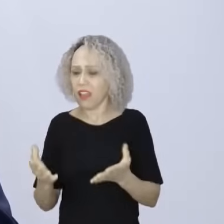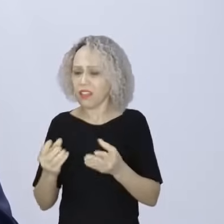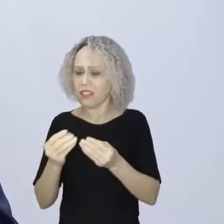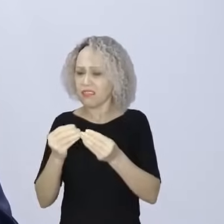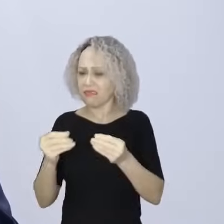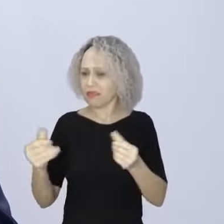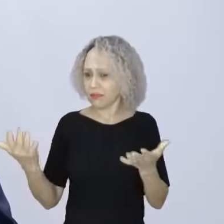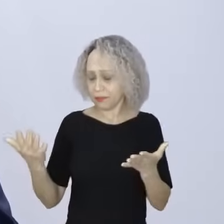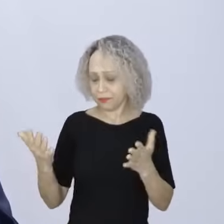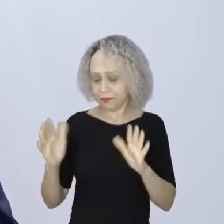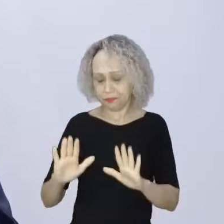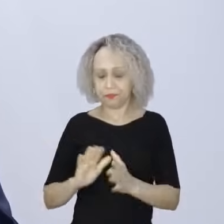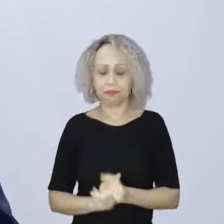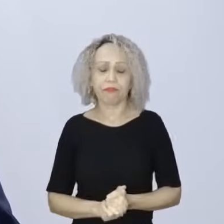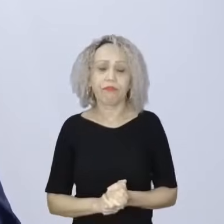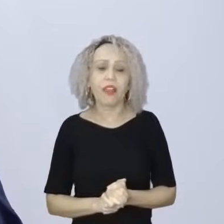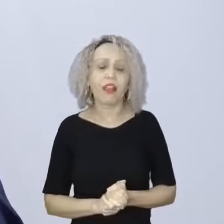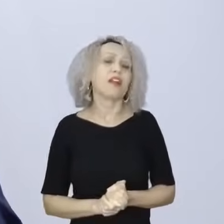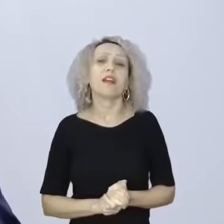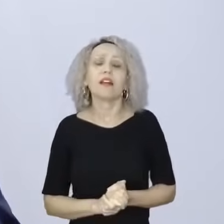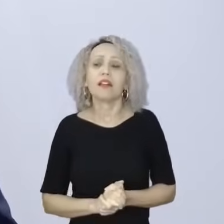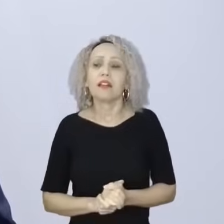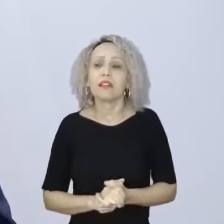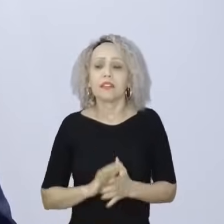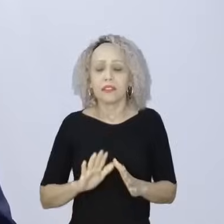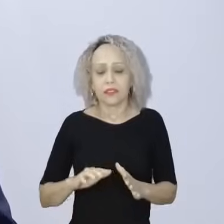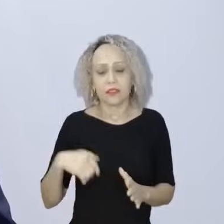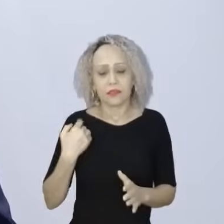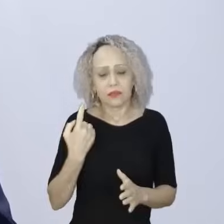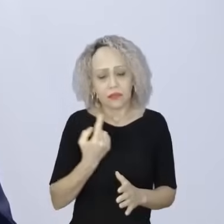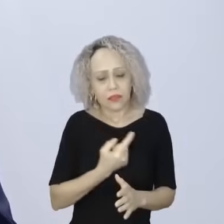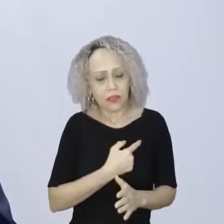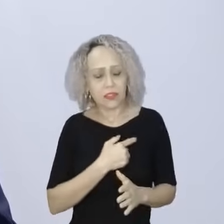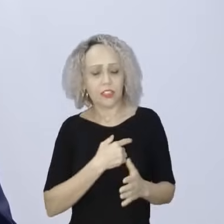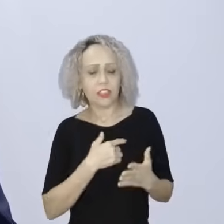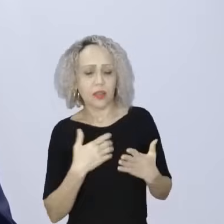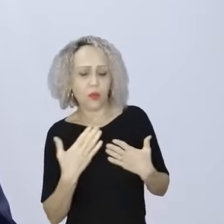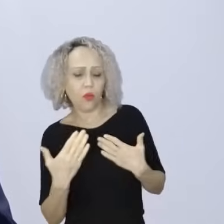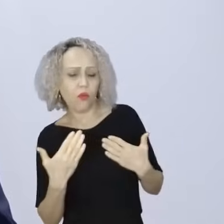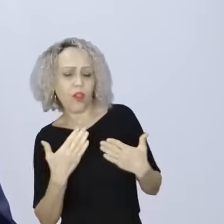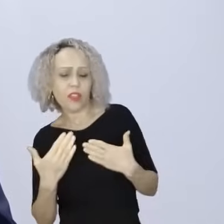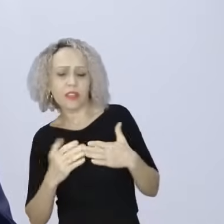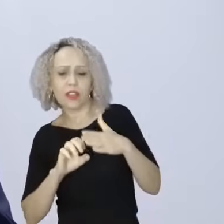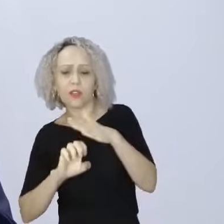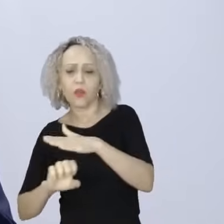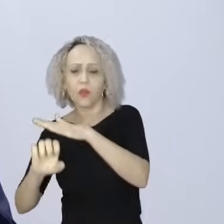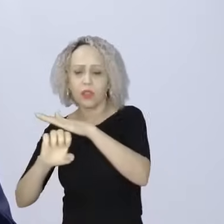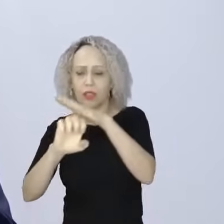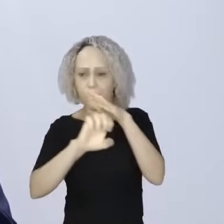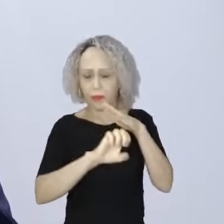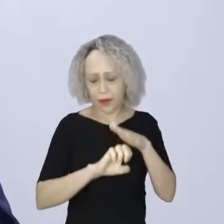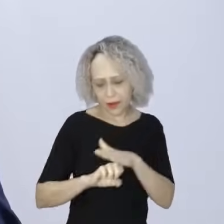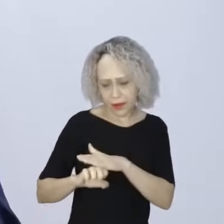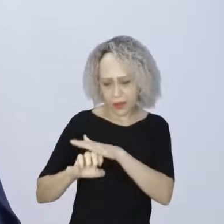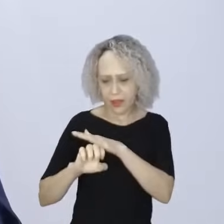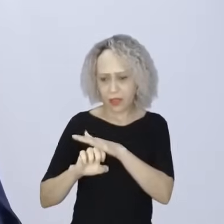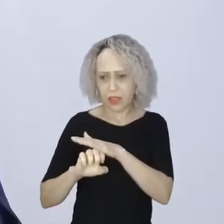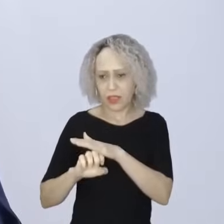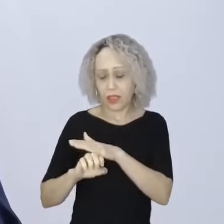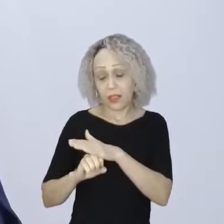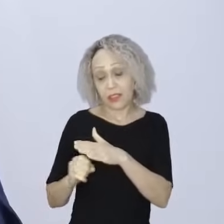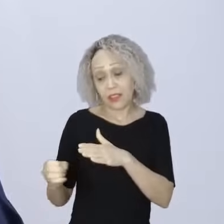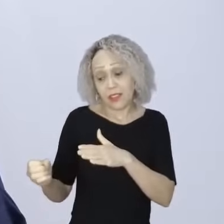Trabalho nosso já está em tratativa com os setores empresariais desse novo mundo